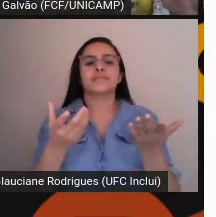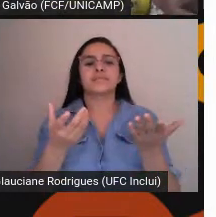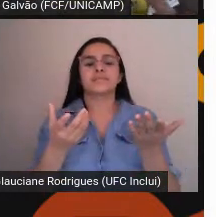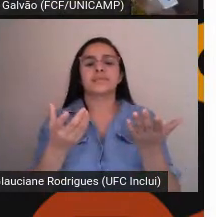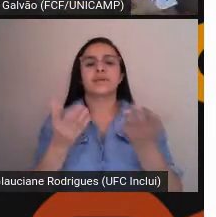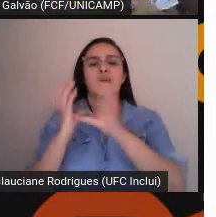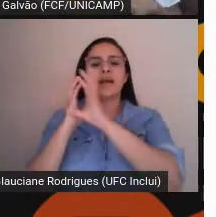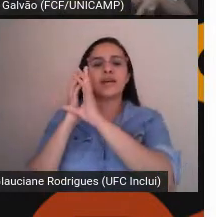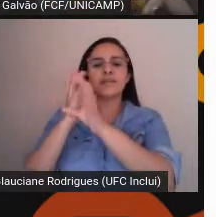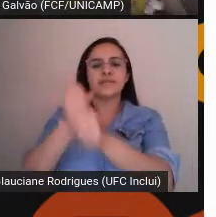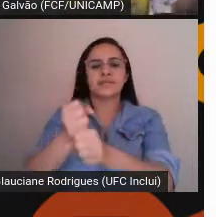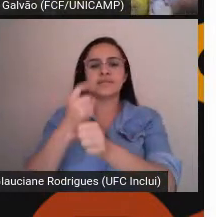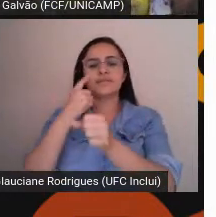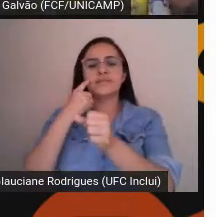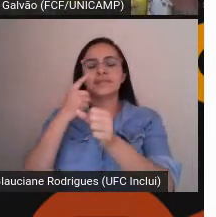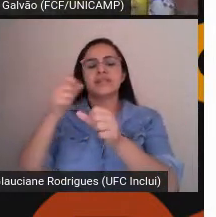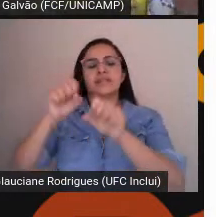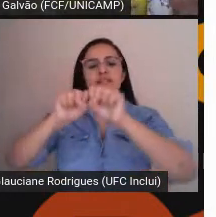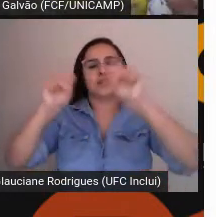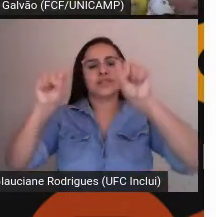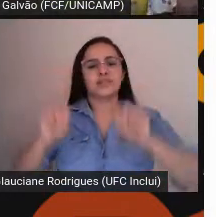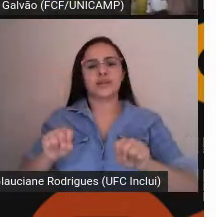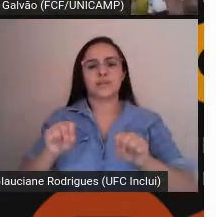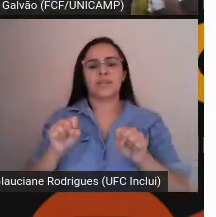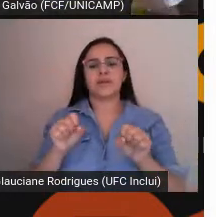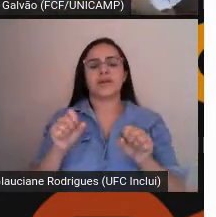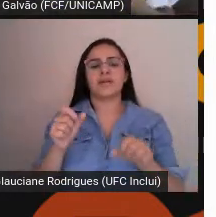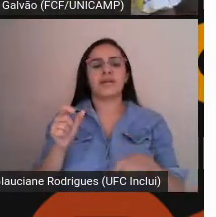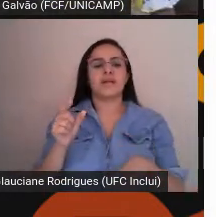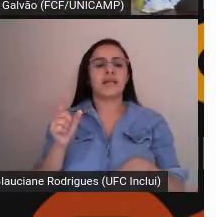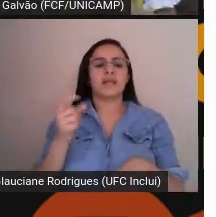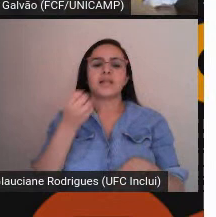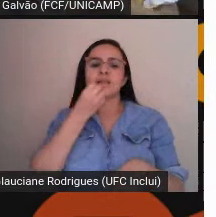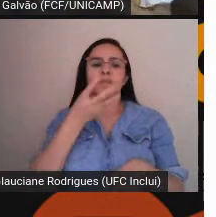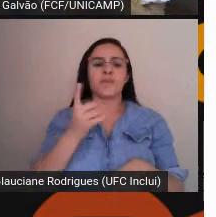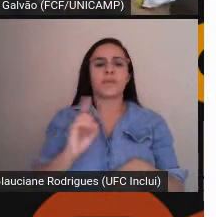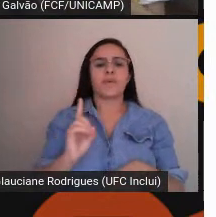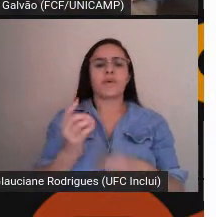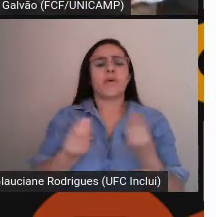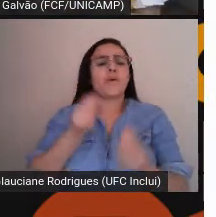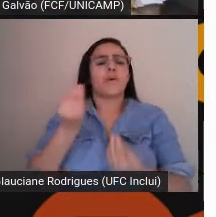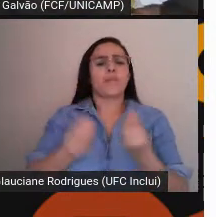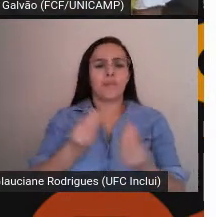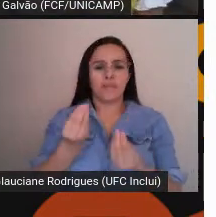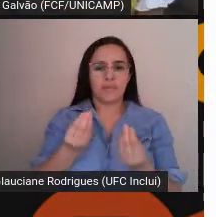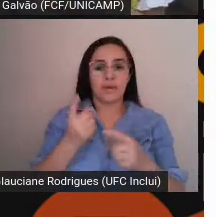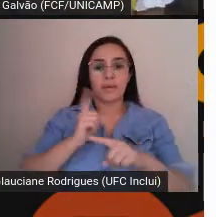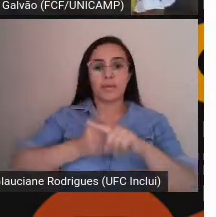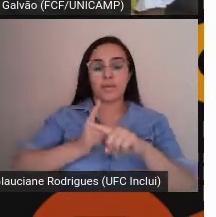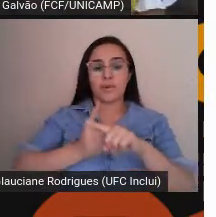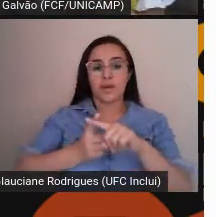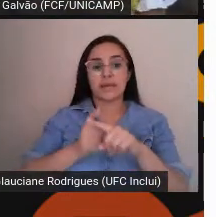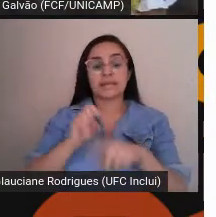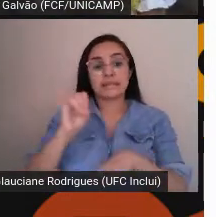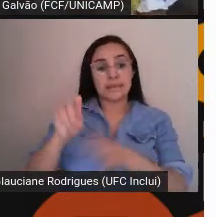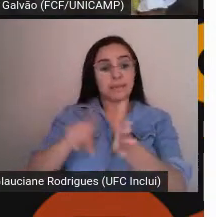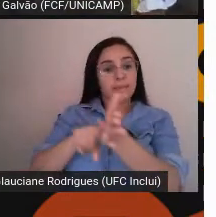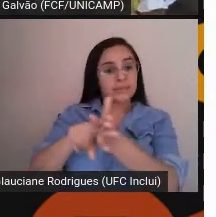revisão sistemática? Quando ninguém pesquisou o assunto. Ah, Thaís, mas como assim? Se é uma pesquisa original, por que